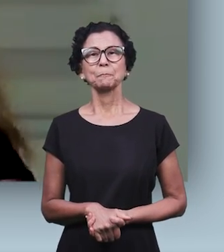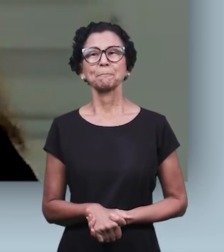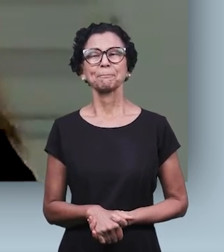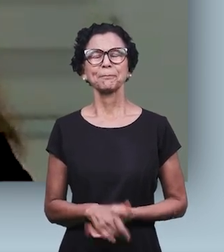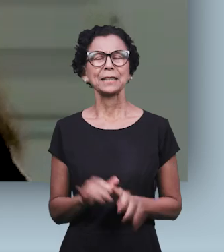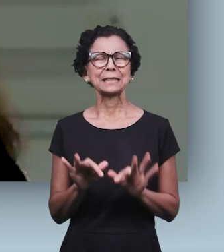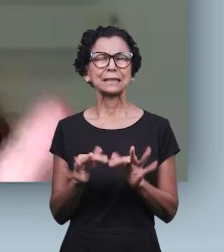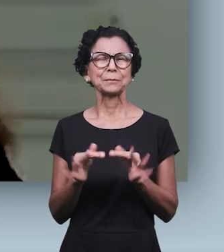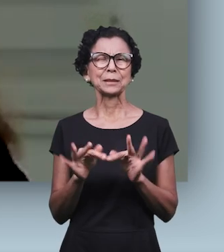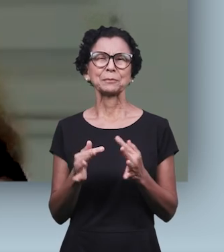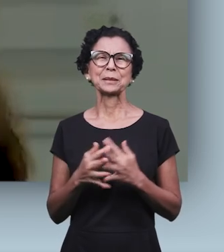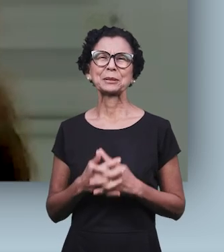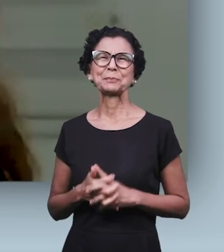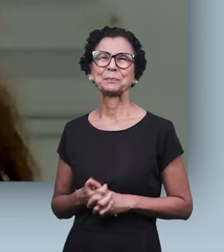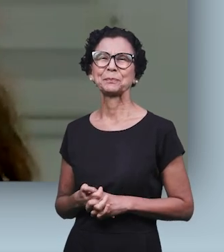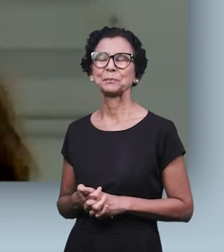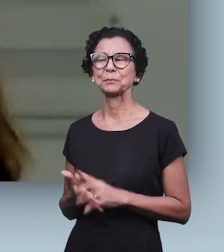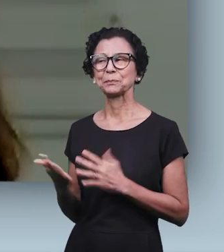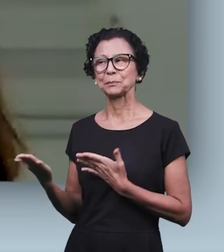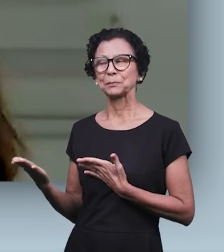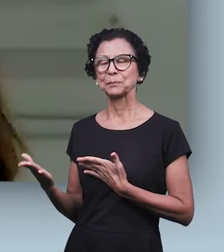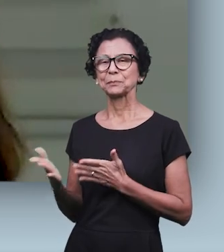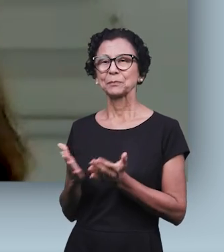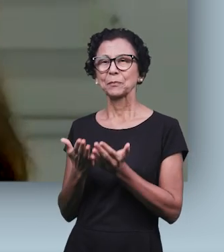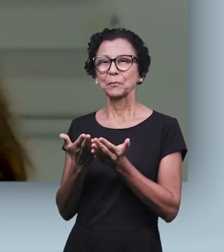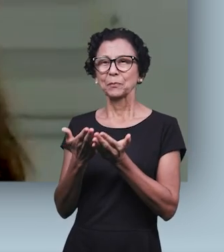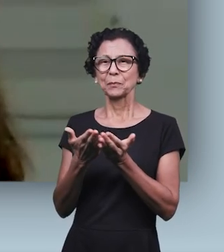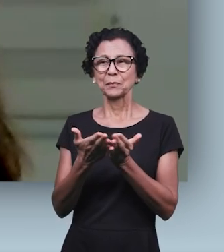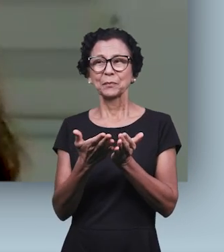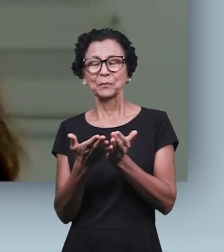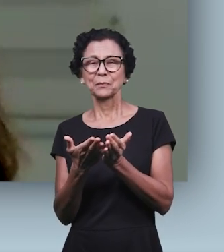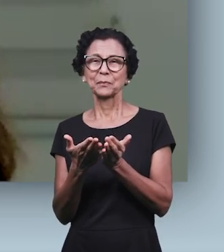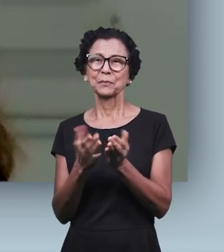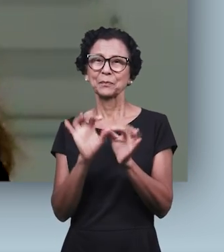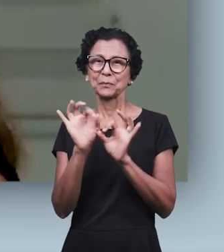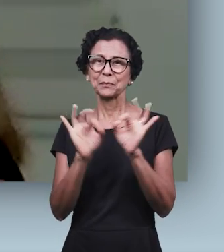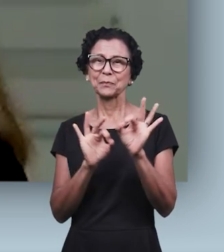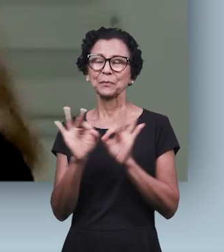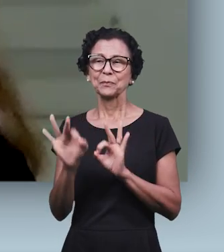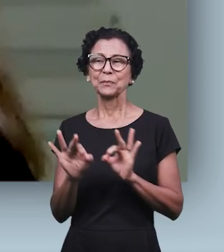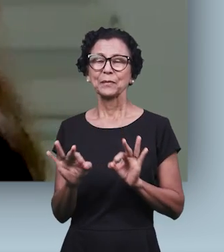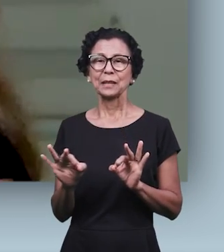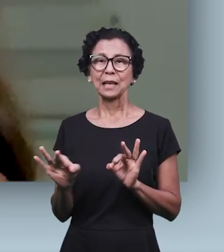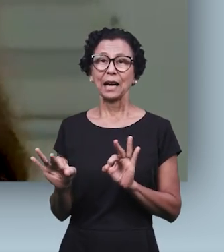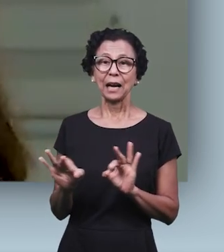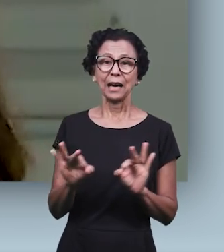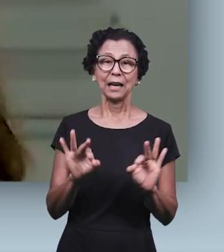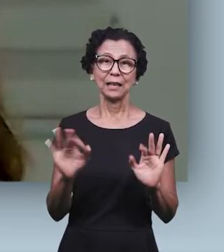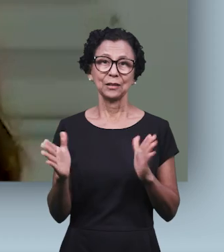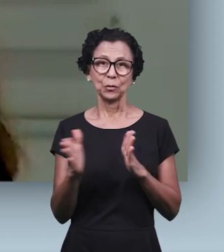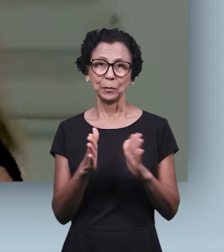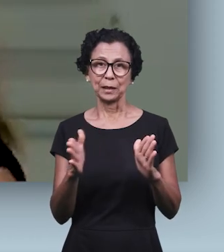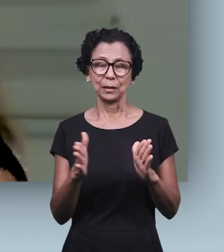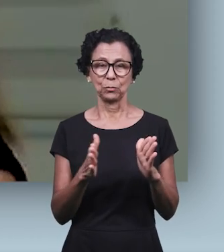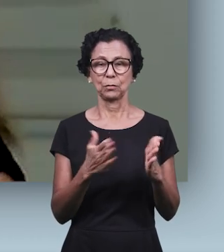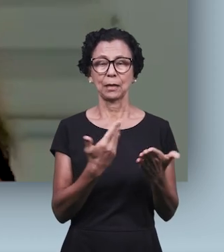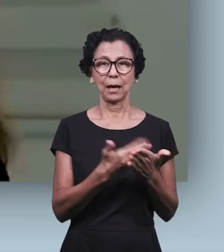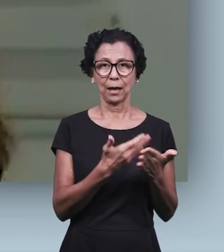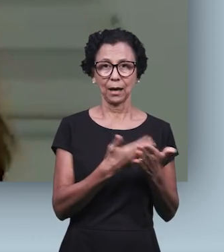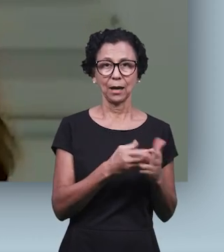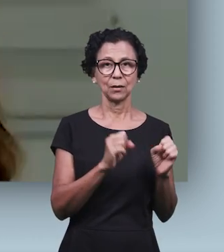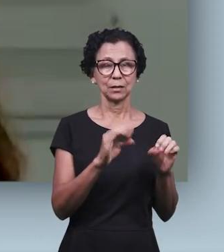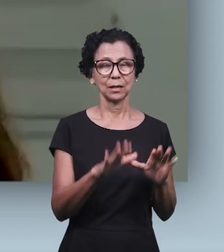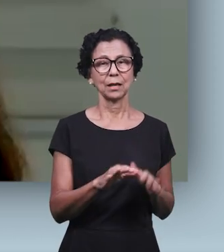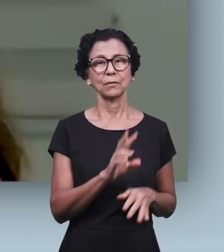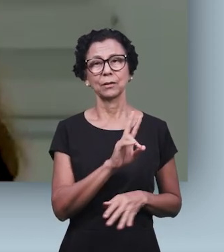Então a intenção é que seja bem simples. Então aqui eu fiz o barco. E a irmã, durante a aula, ela vai falar. Aqui estavam os